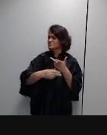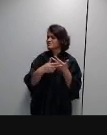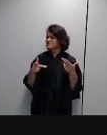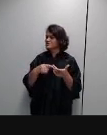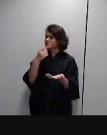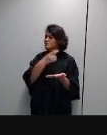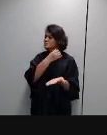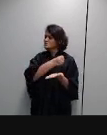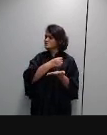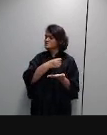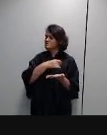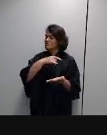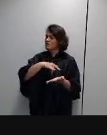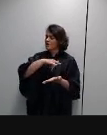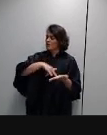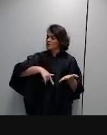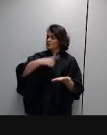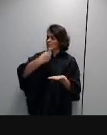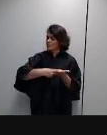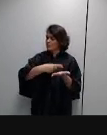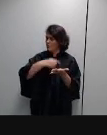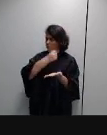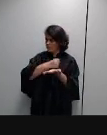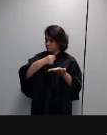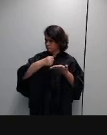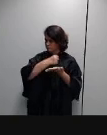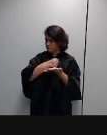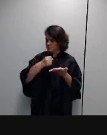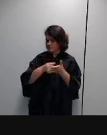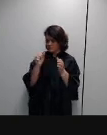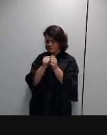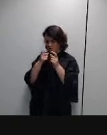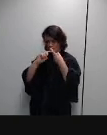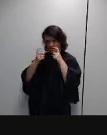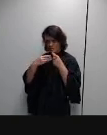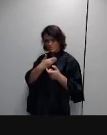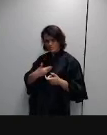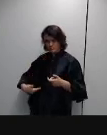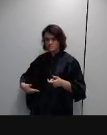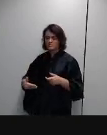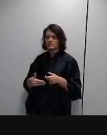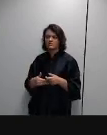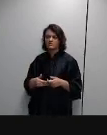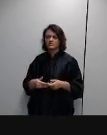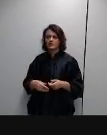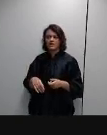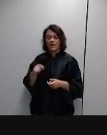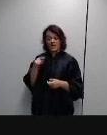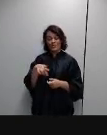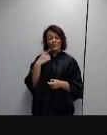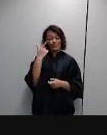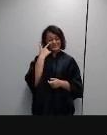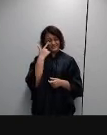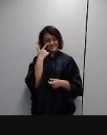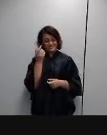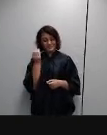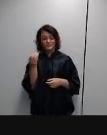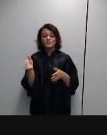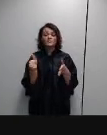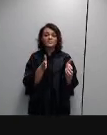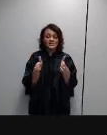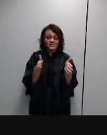direito real de uso código Estação pública agora óleo de ver outra coisa que vem a seguir o prazo prescricional